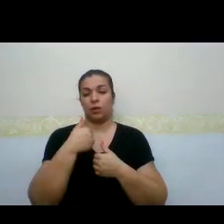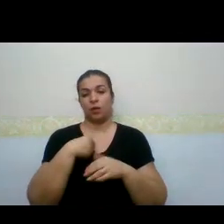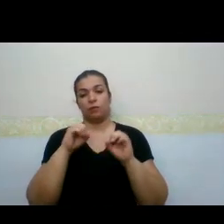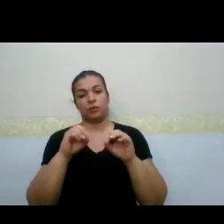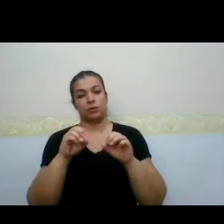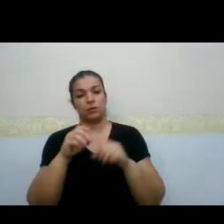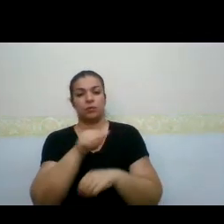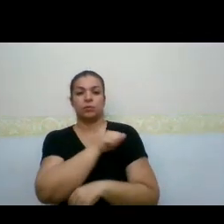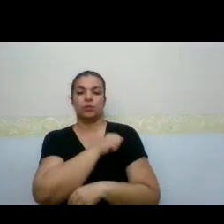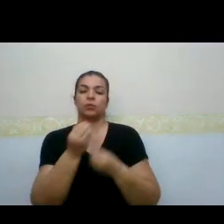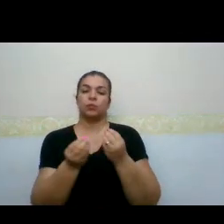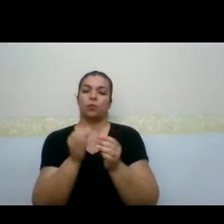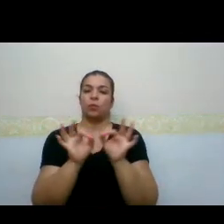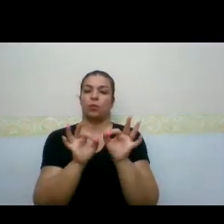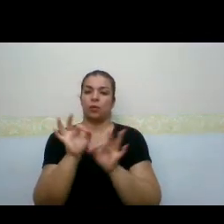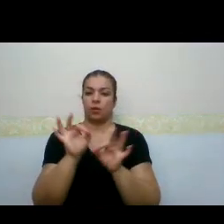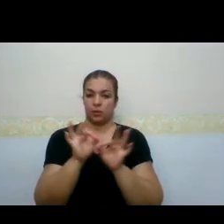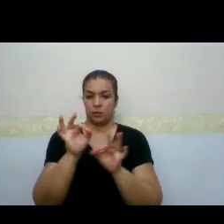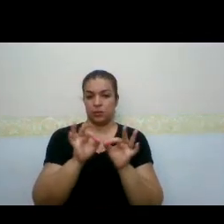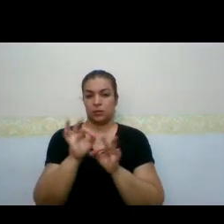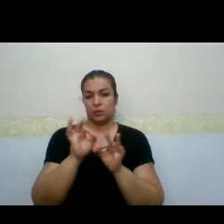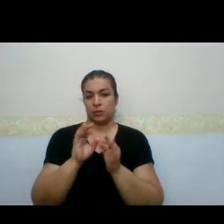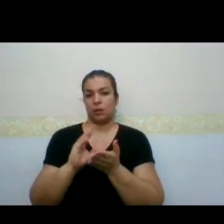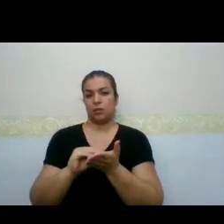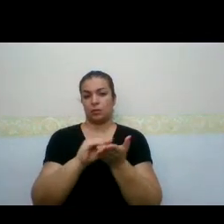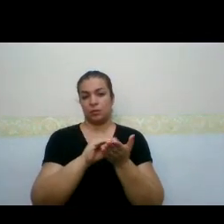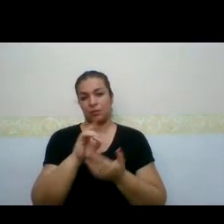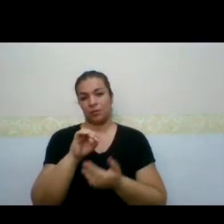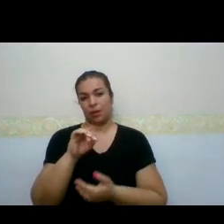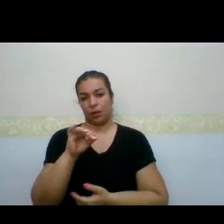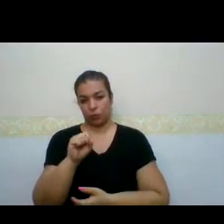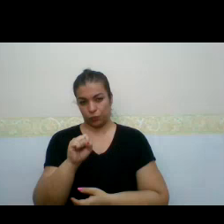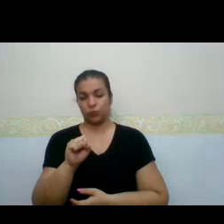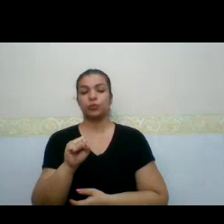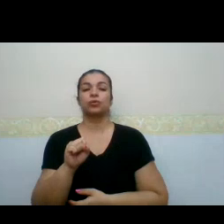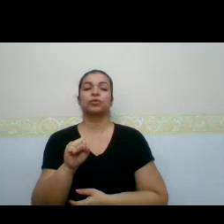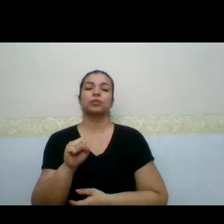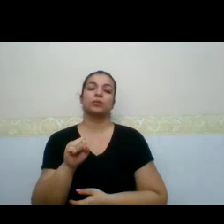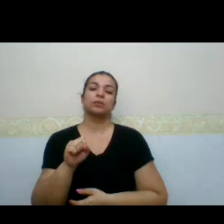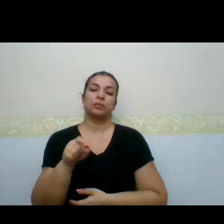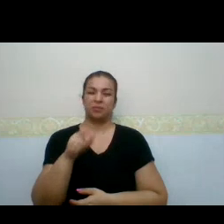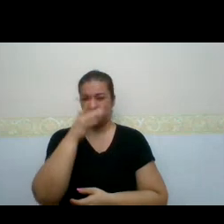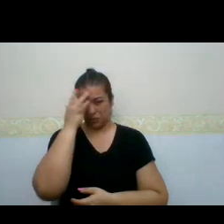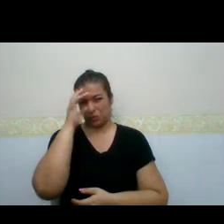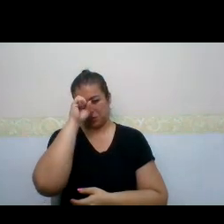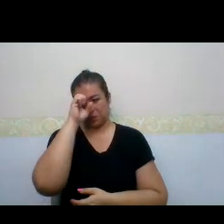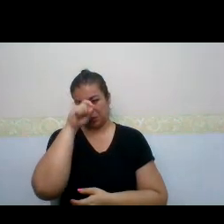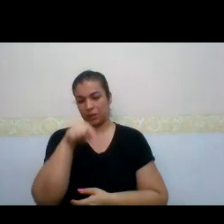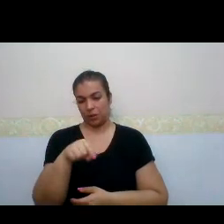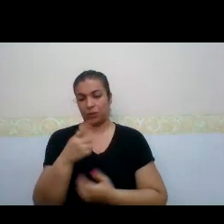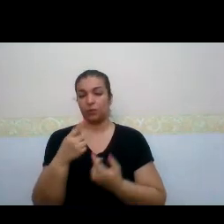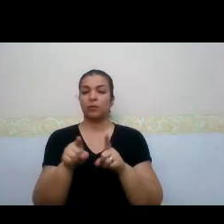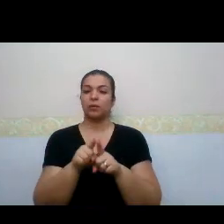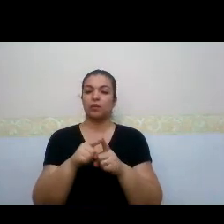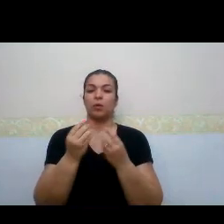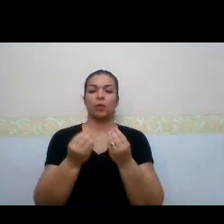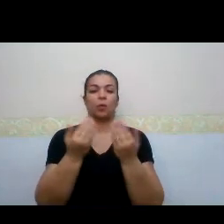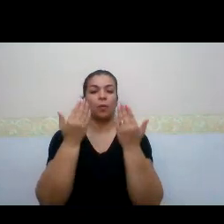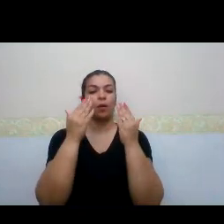os dados. Alunos não, os aprendentes. Organizar os dados, analisar os